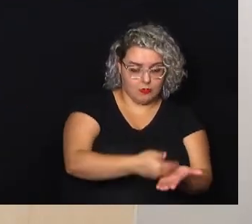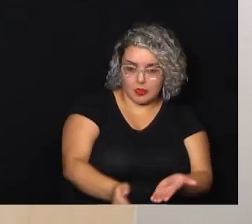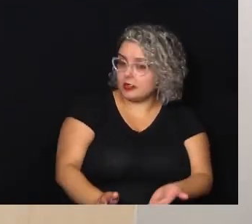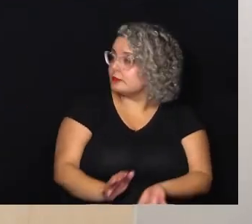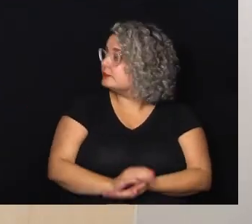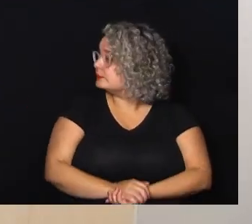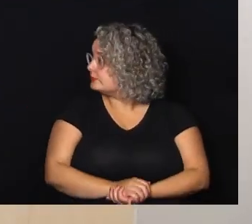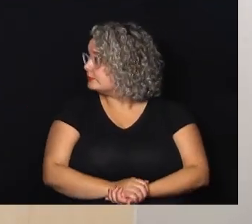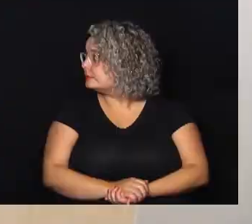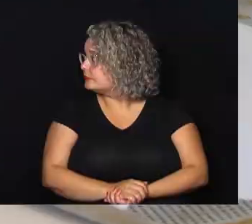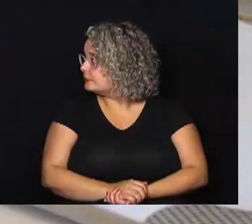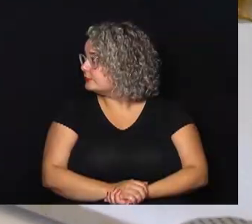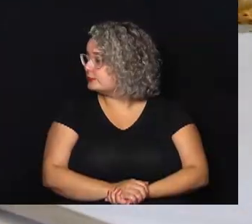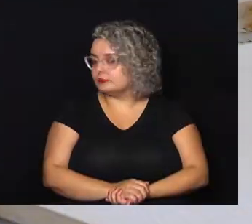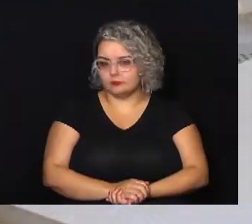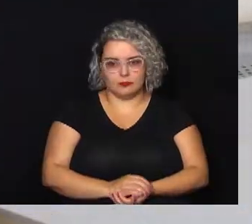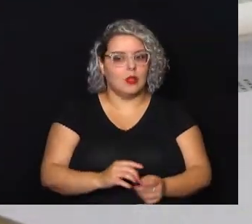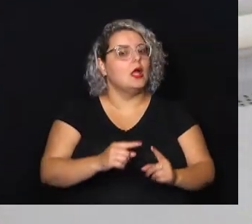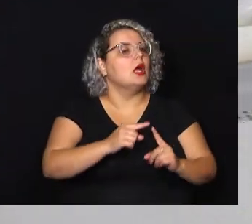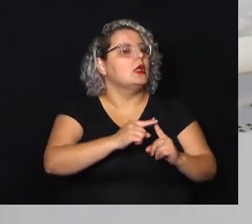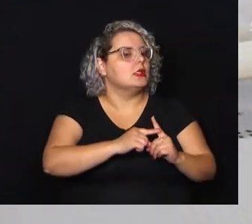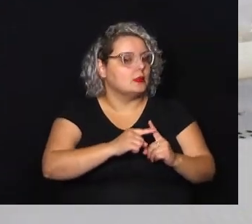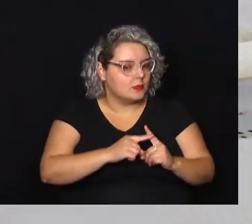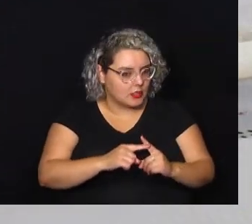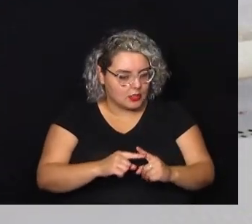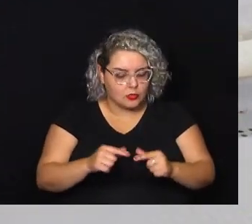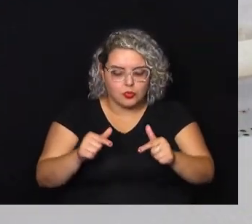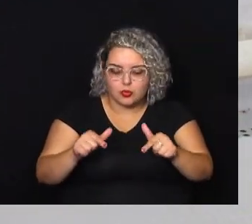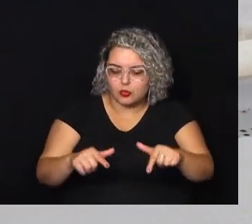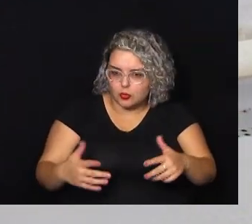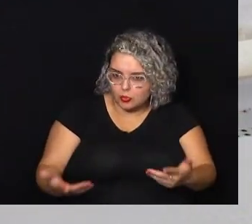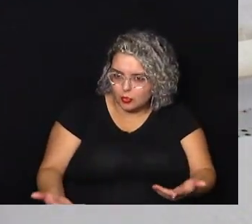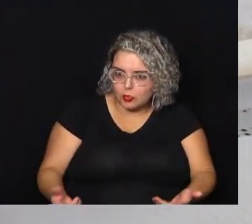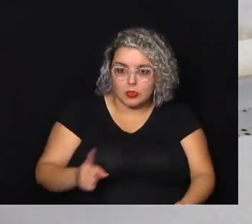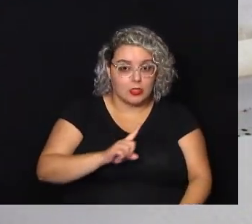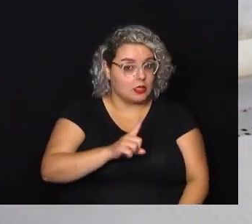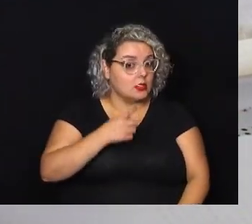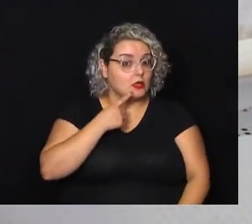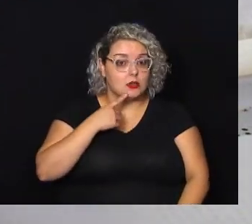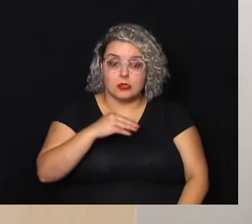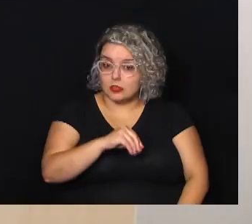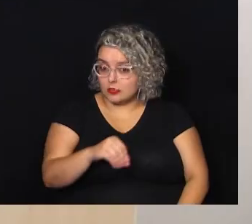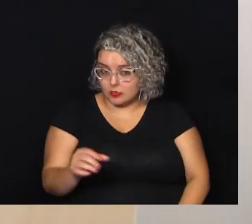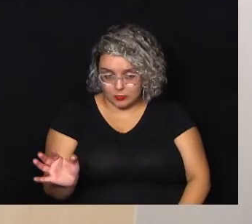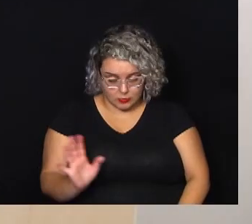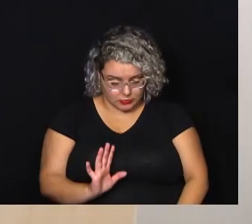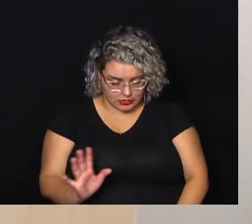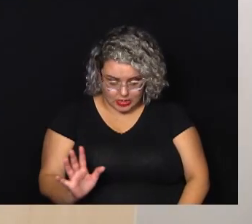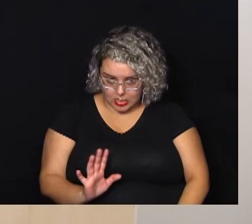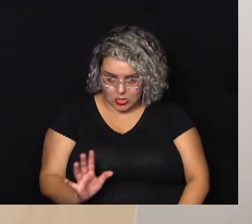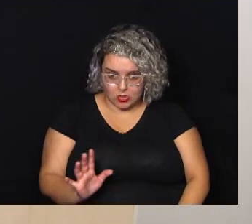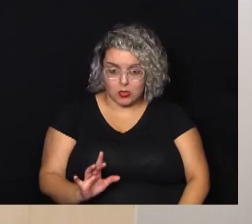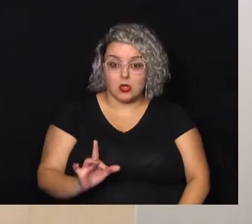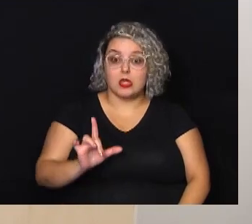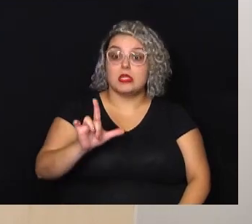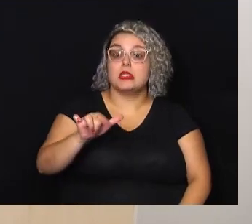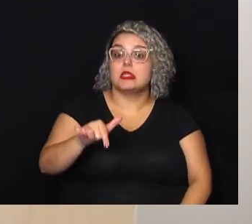pela manteiga. Então colocamos a Temperatura ambiente. Temperatura ambiente, manteiga sem sal